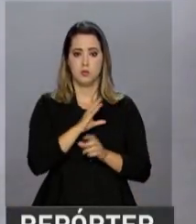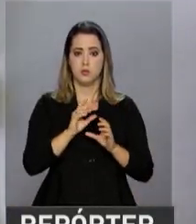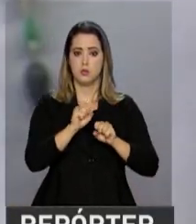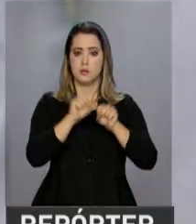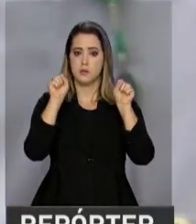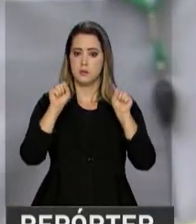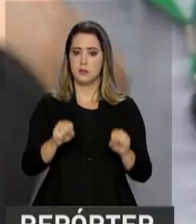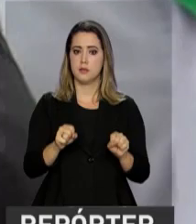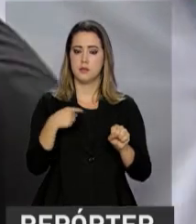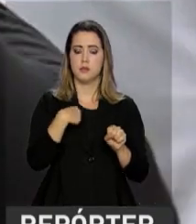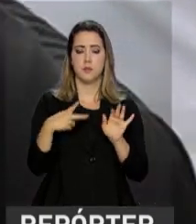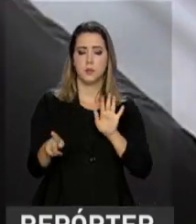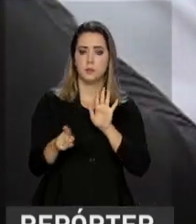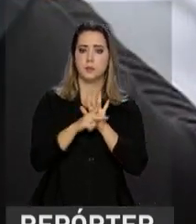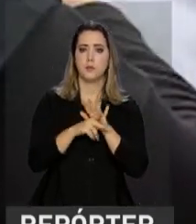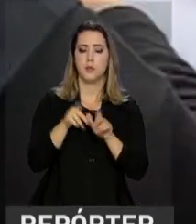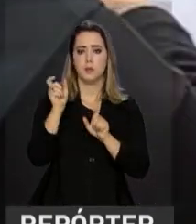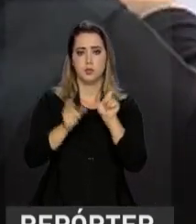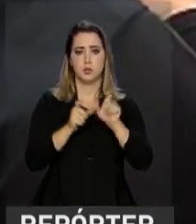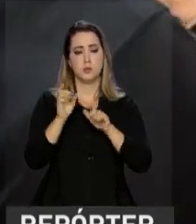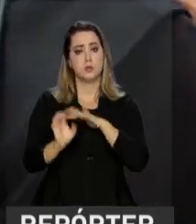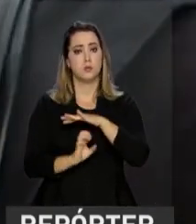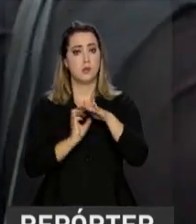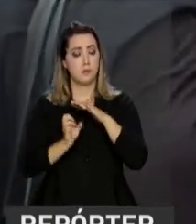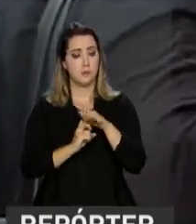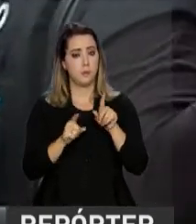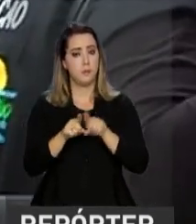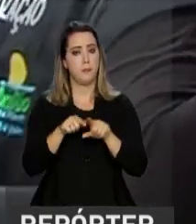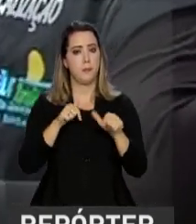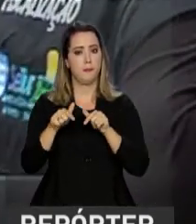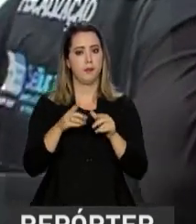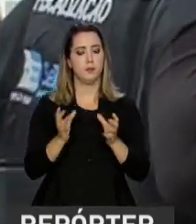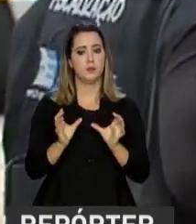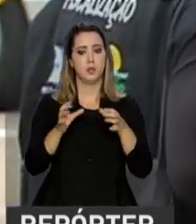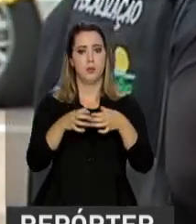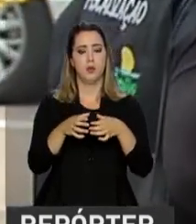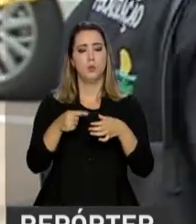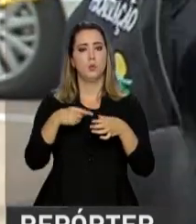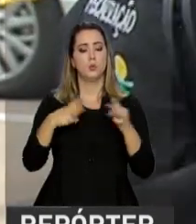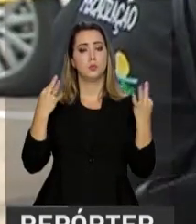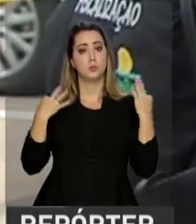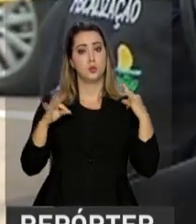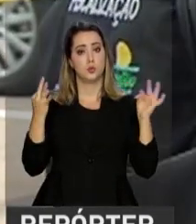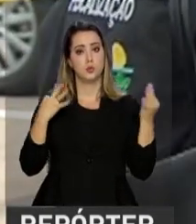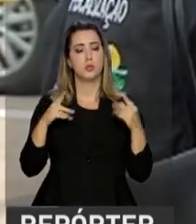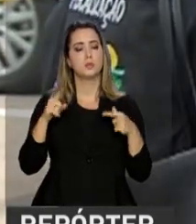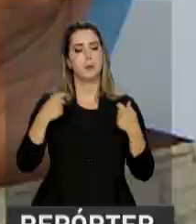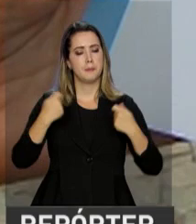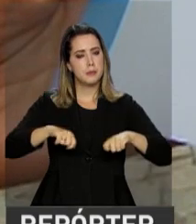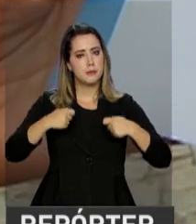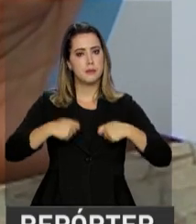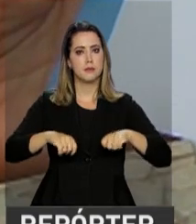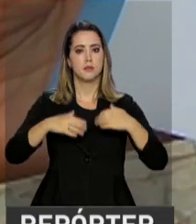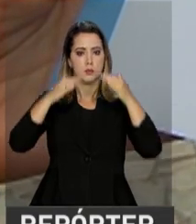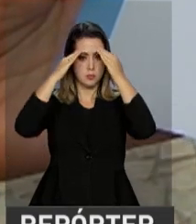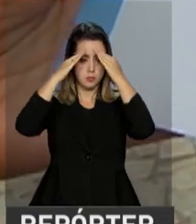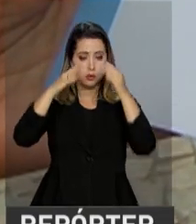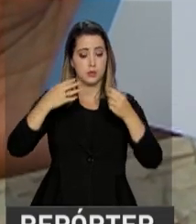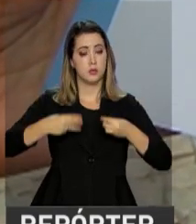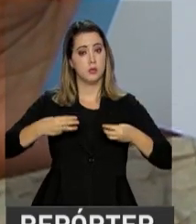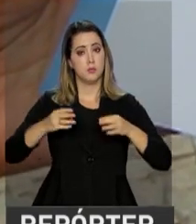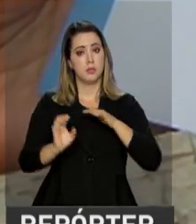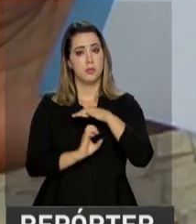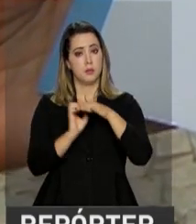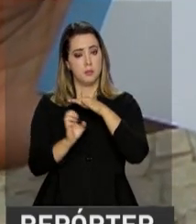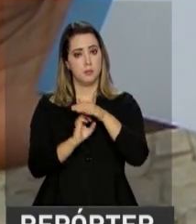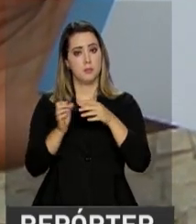sistema de cadastro de pessoas físicas e jurídicas que atuam no setor turístico e que é obrigatório para as empresas de